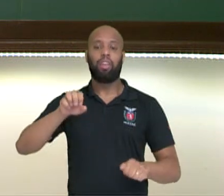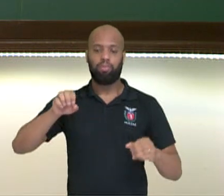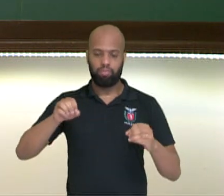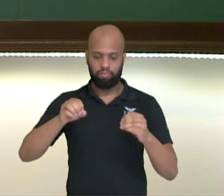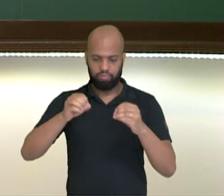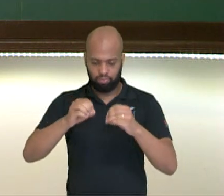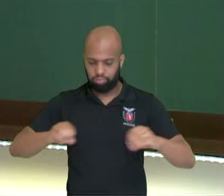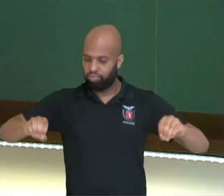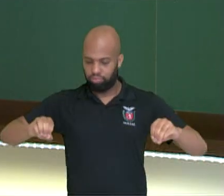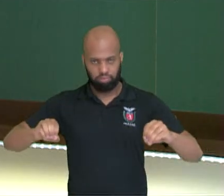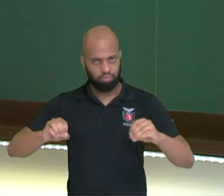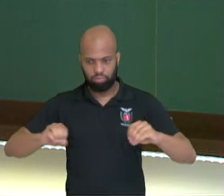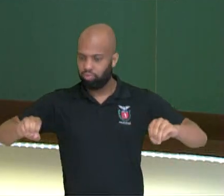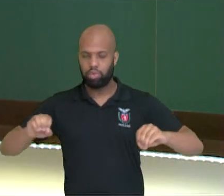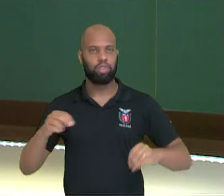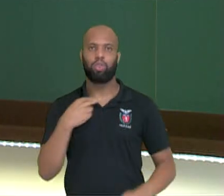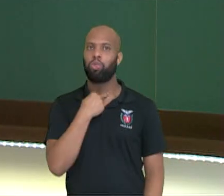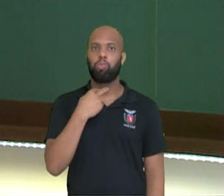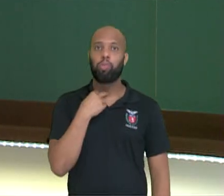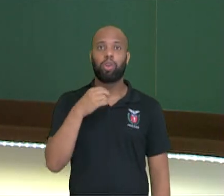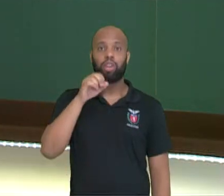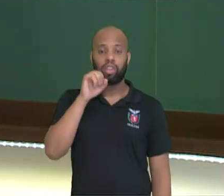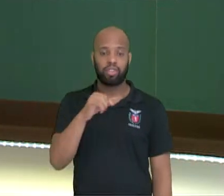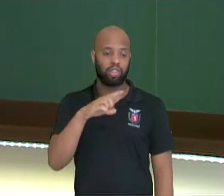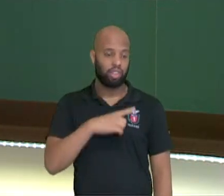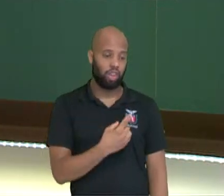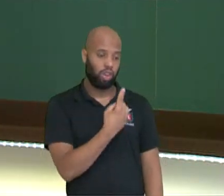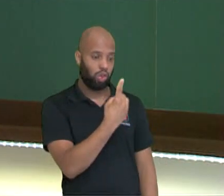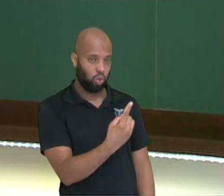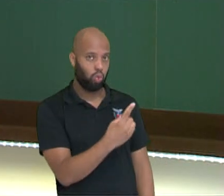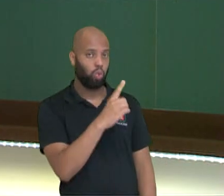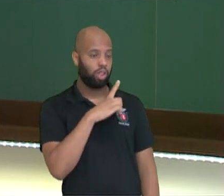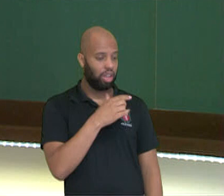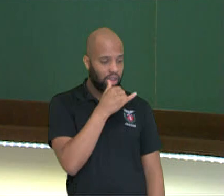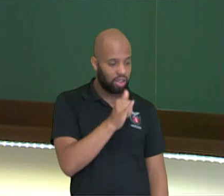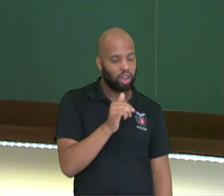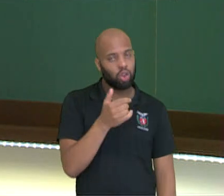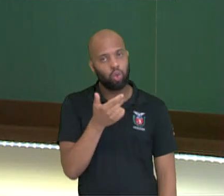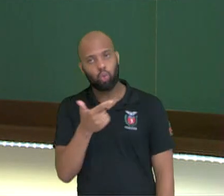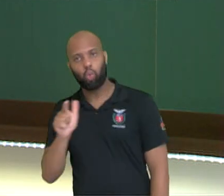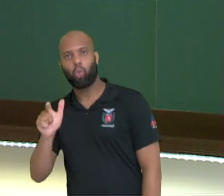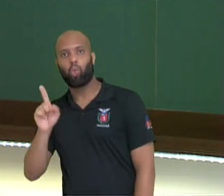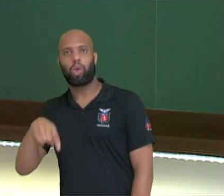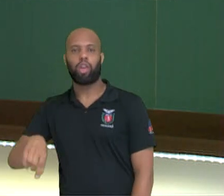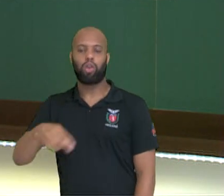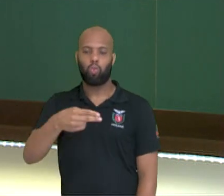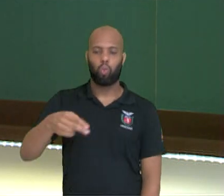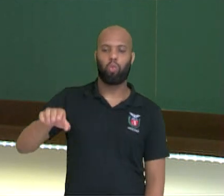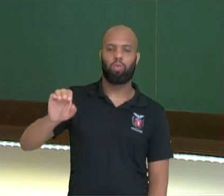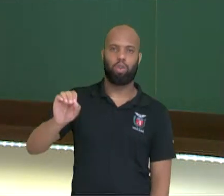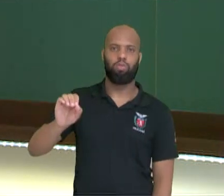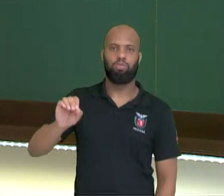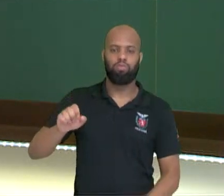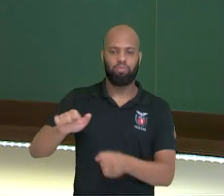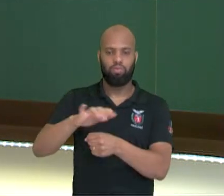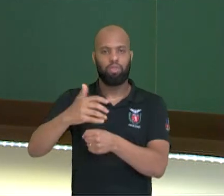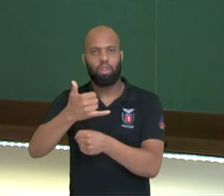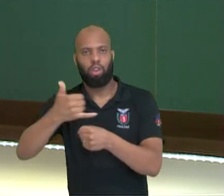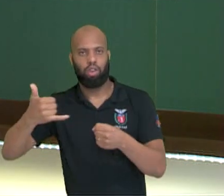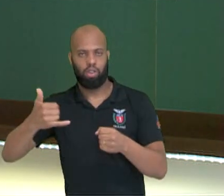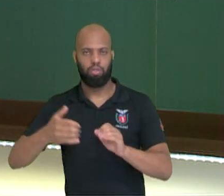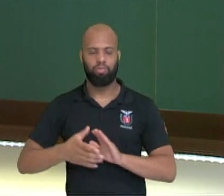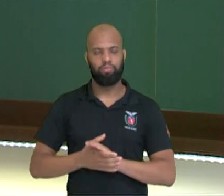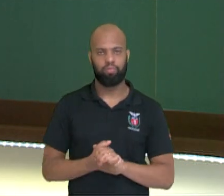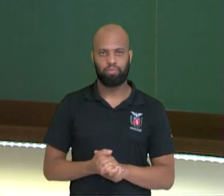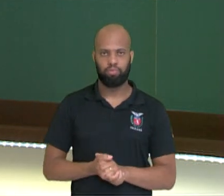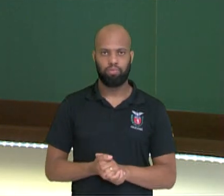entre corpos, entre um corpo neutro e um corpo eletrizado, ok? Se tiver um corpo neutro na parada,